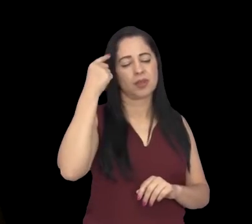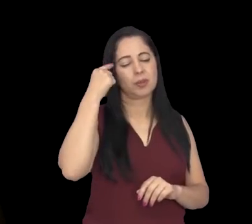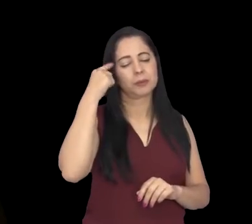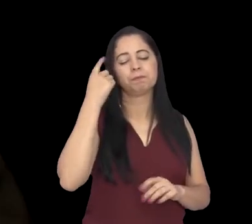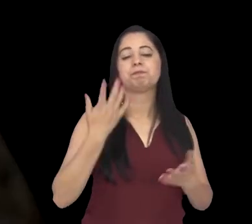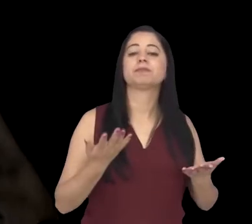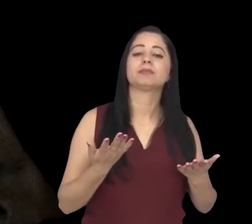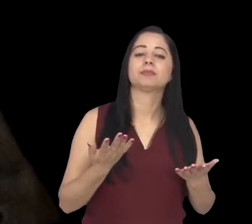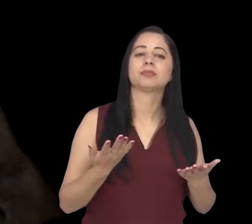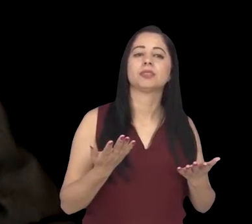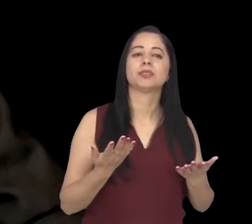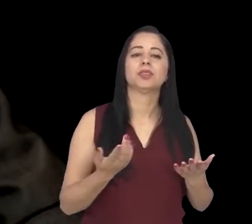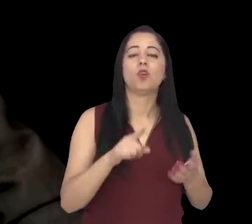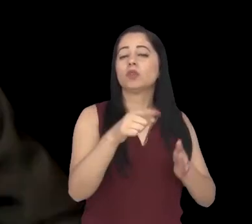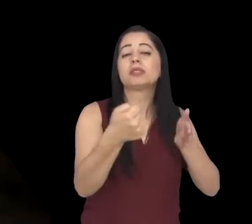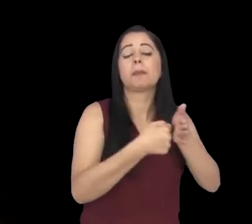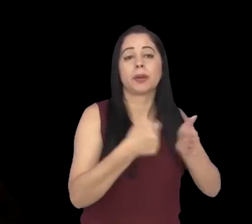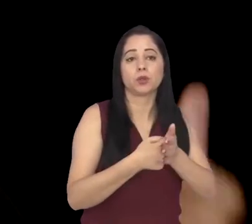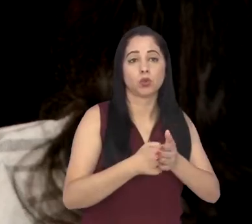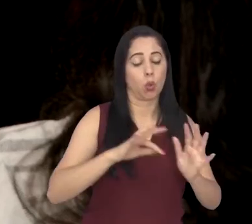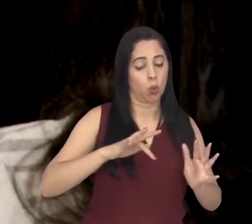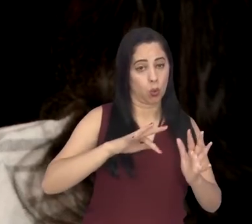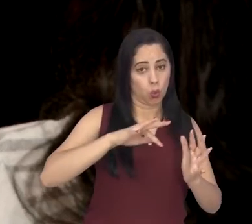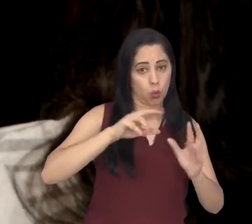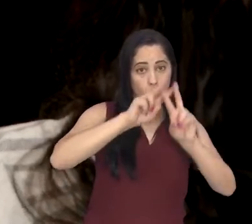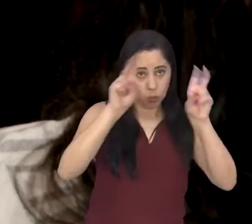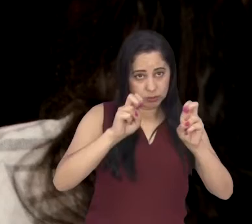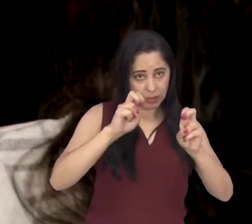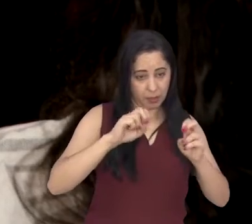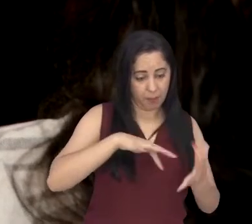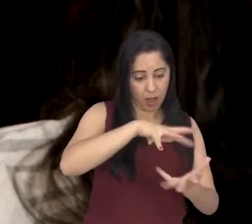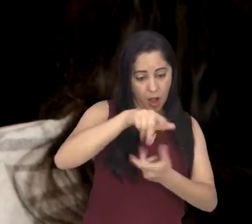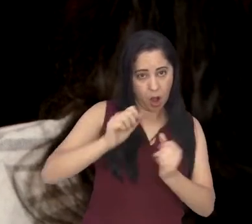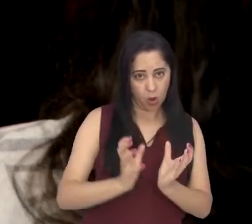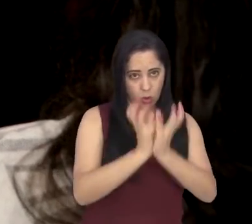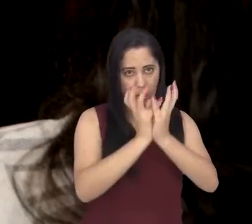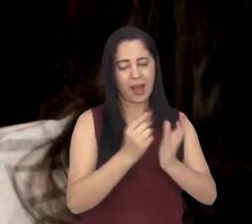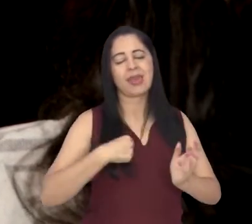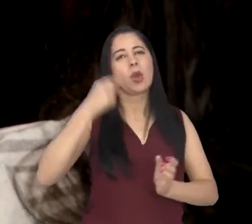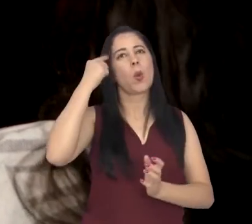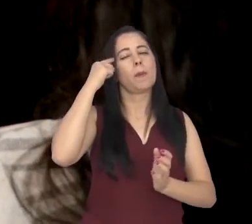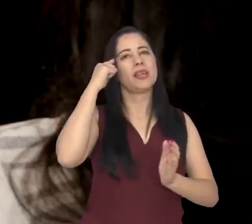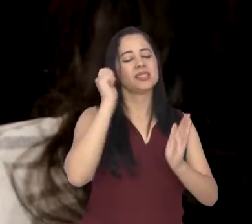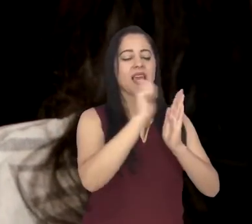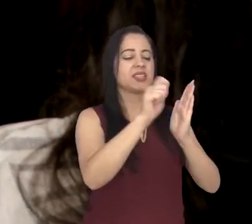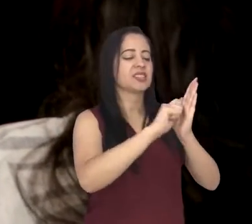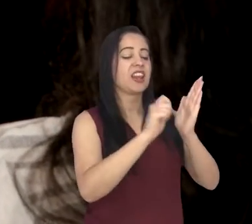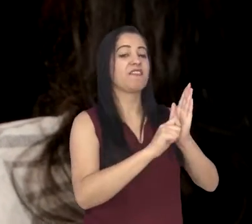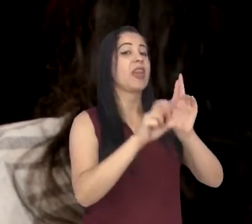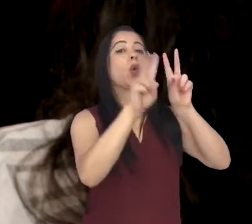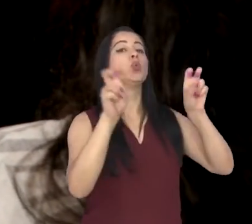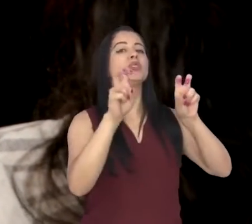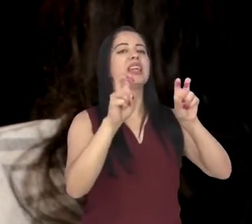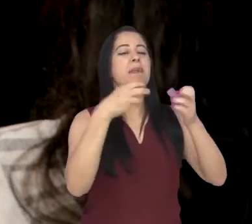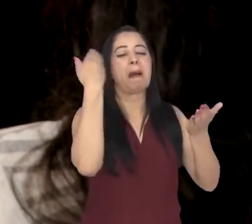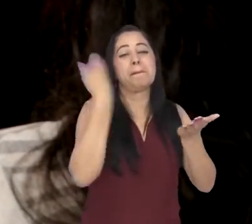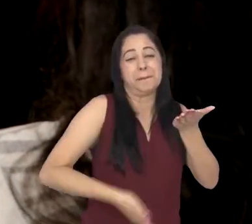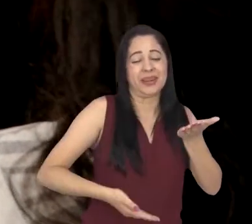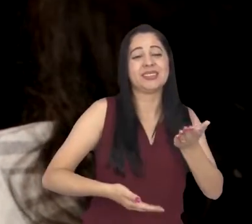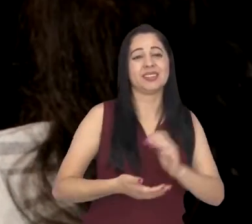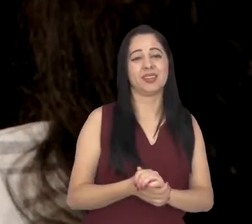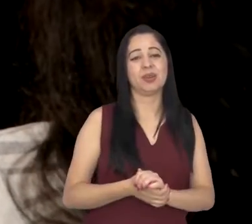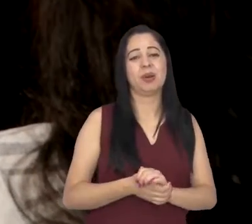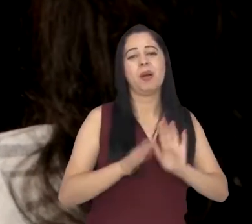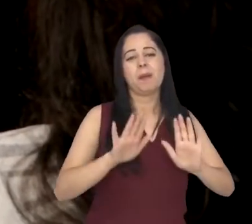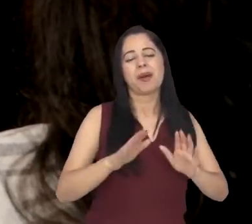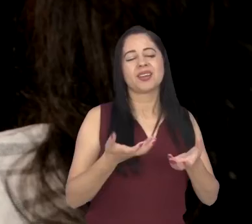voltando à sua pergunta em relação a Copa última, eu cheguei a pensar em fazer uma crônica da derrota, né? Mas eu prefiro